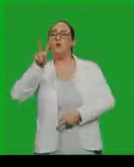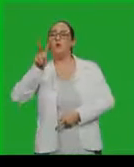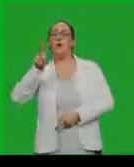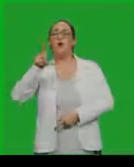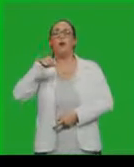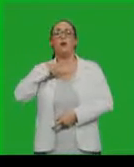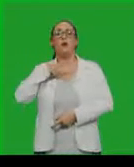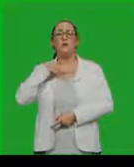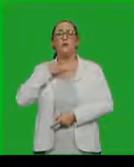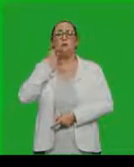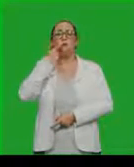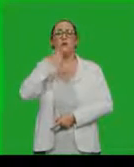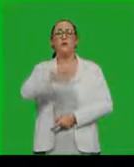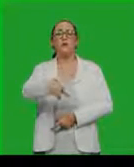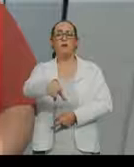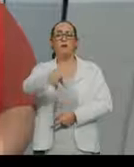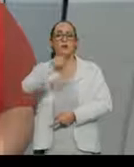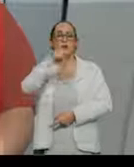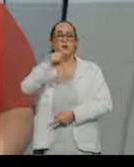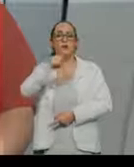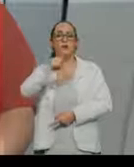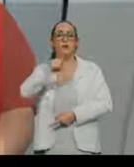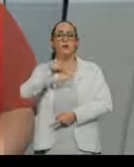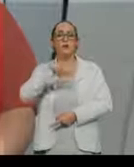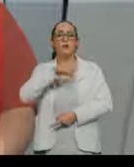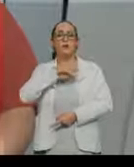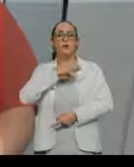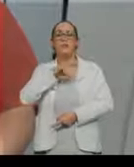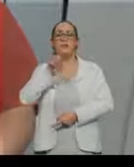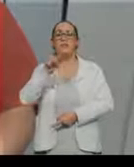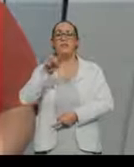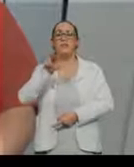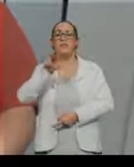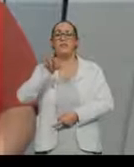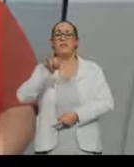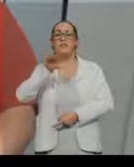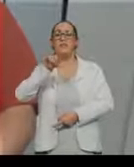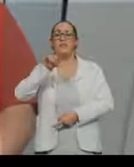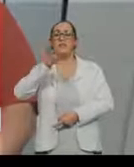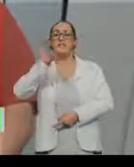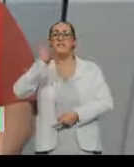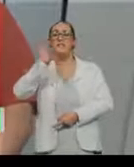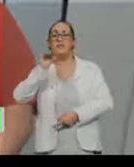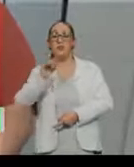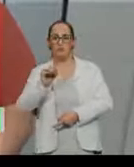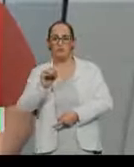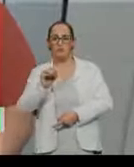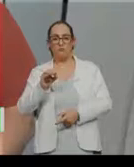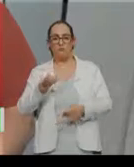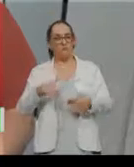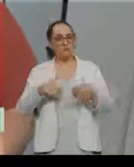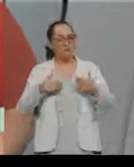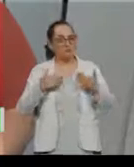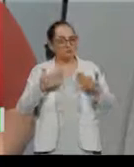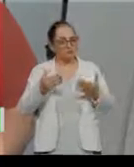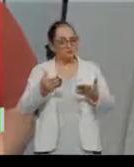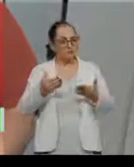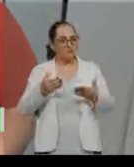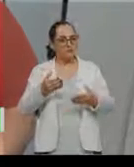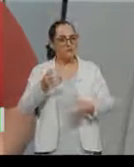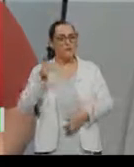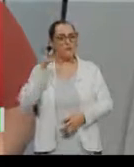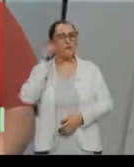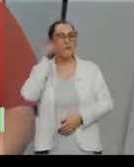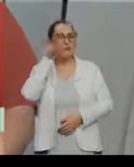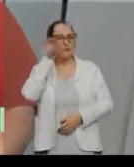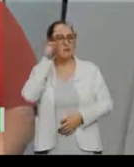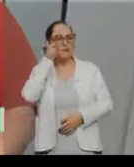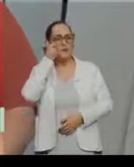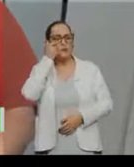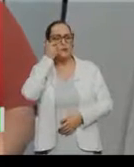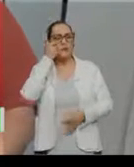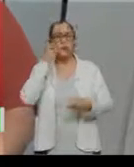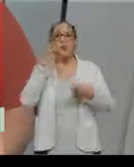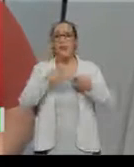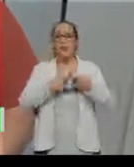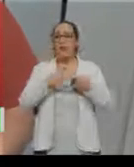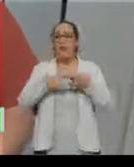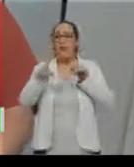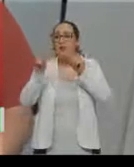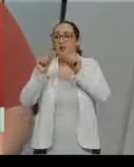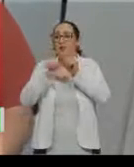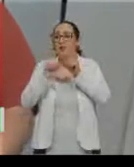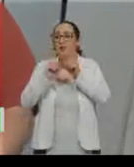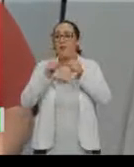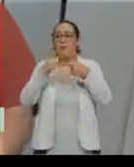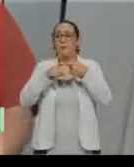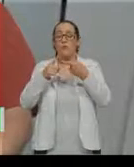o suicídio? Pergunta interessante. Vargas comete suicídio em 1954 porque ele não tinha mais como